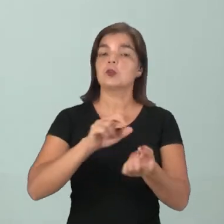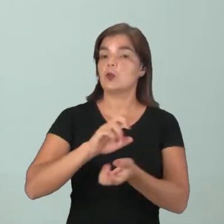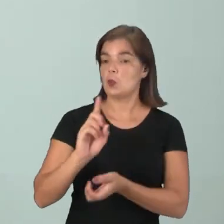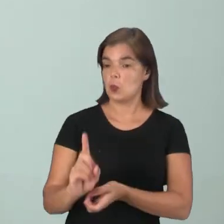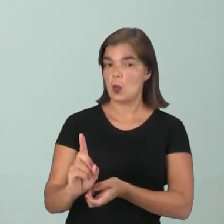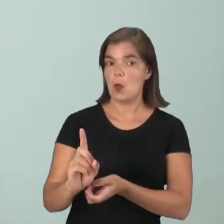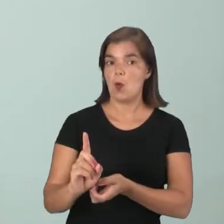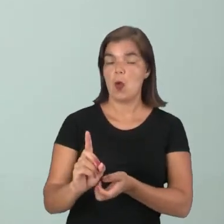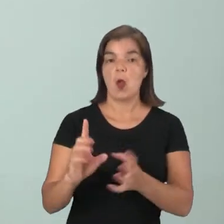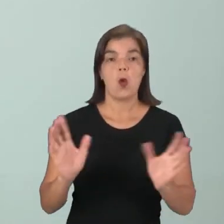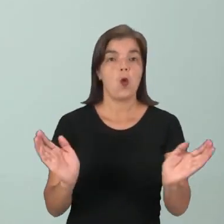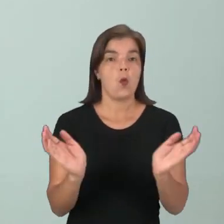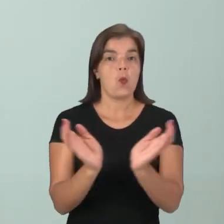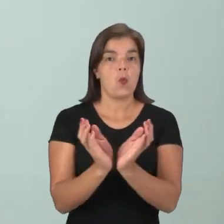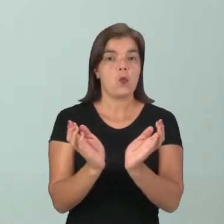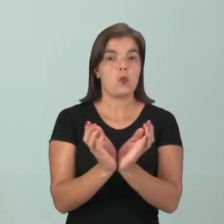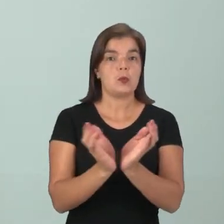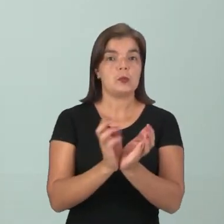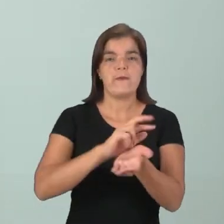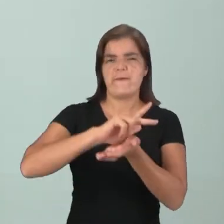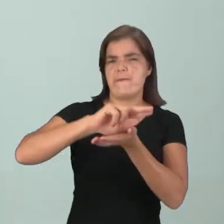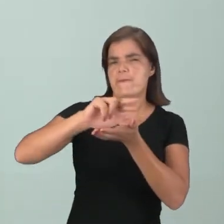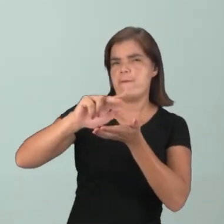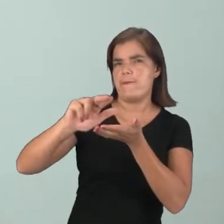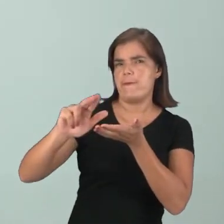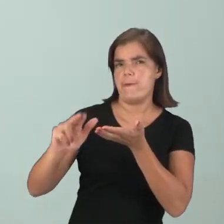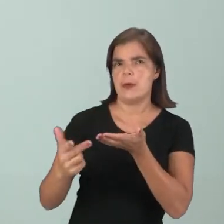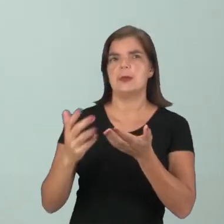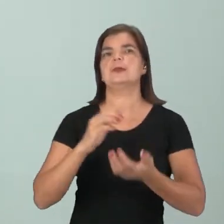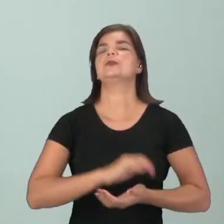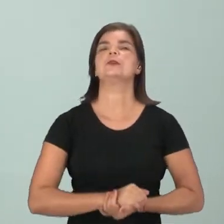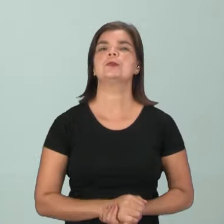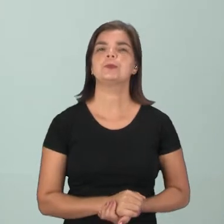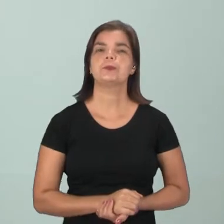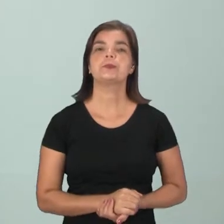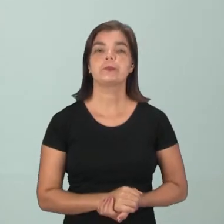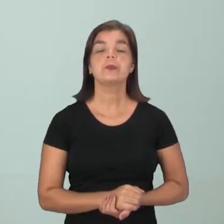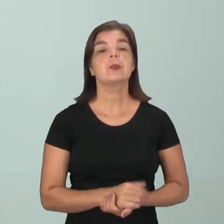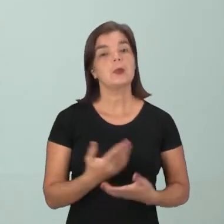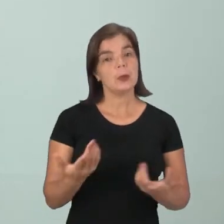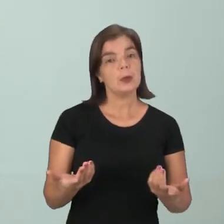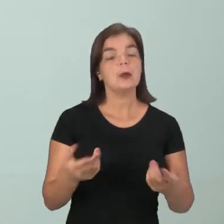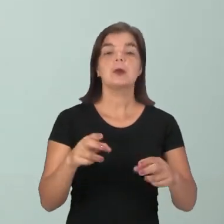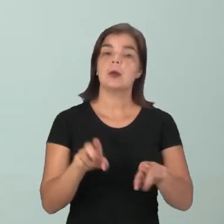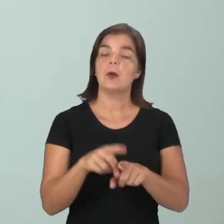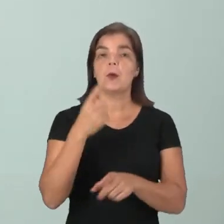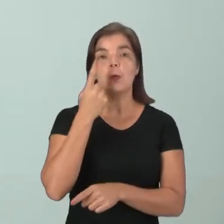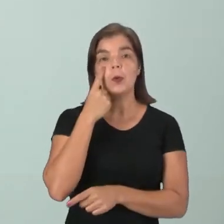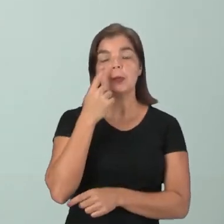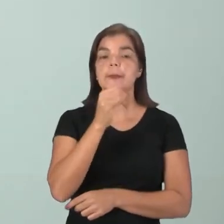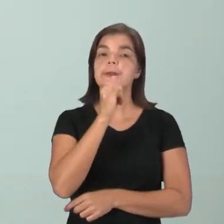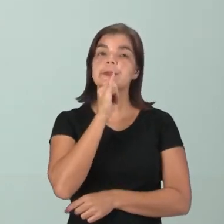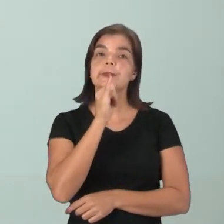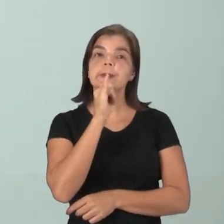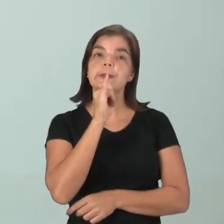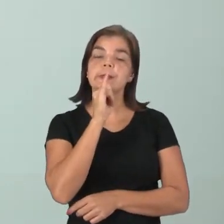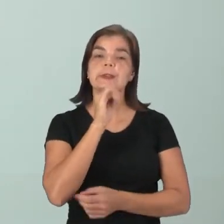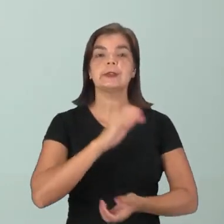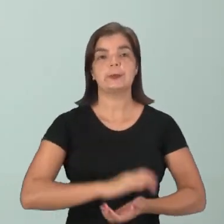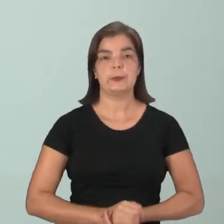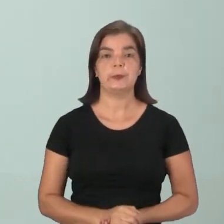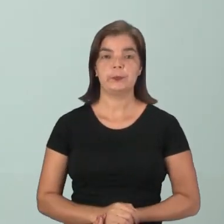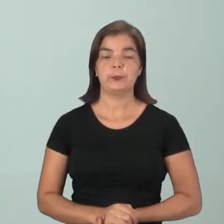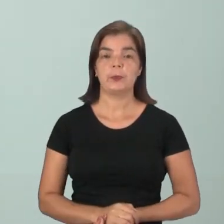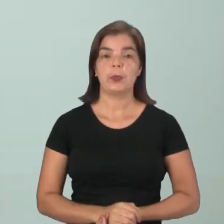ela, o transcendente é composto de transcendentes. Muitos deuses. Muitos deuses. Quer ver?